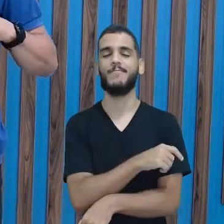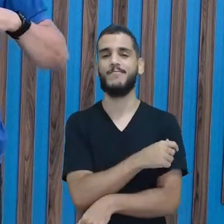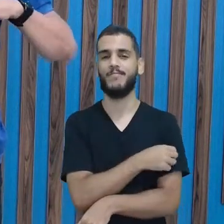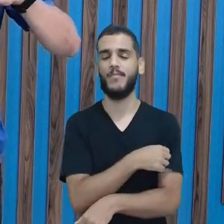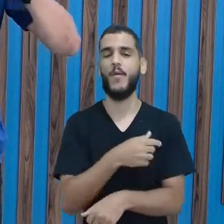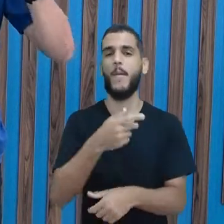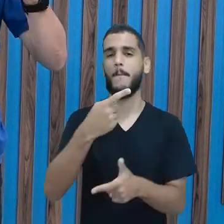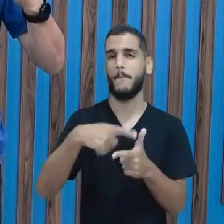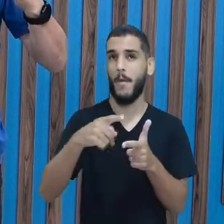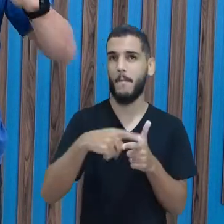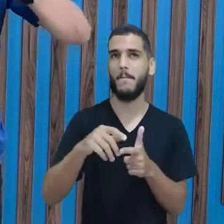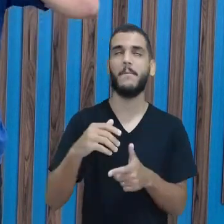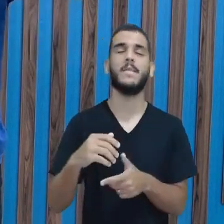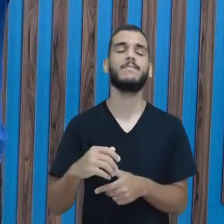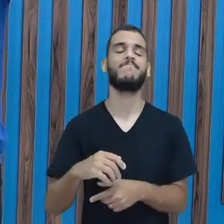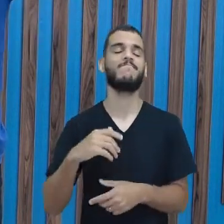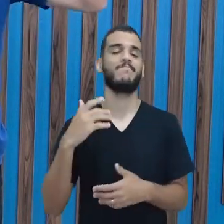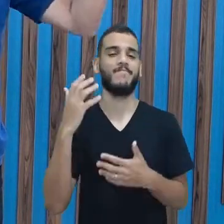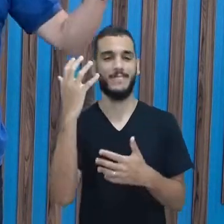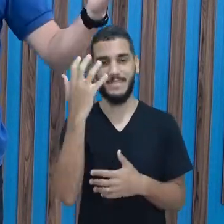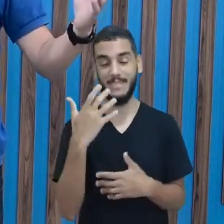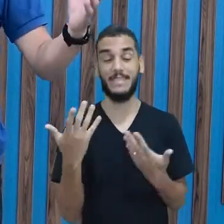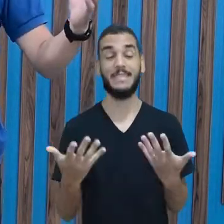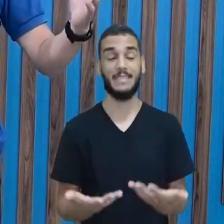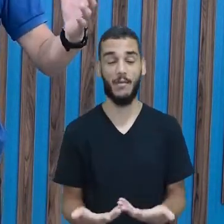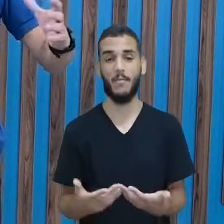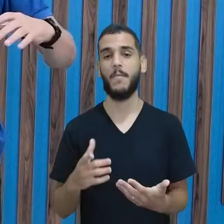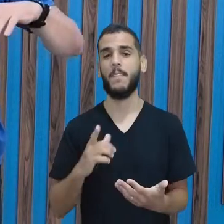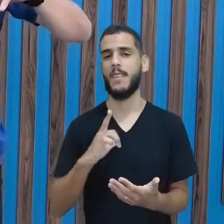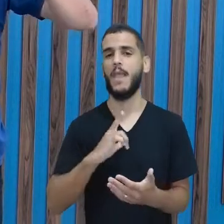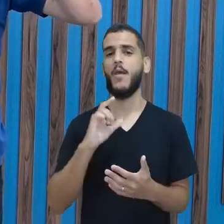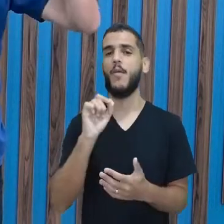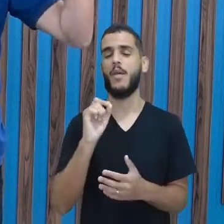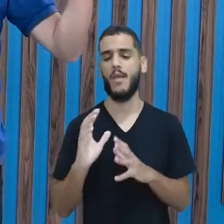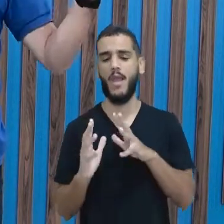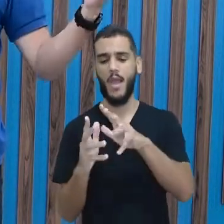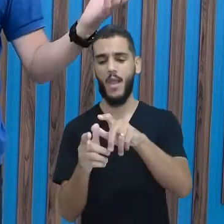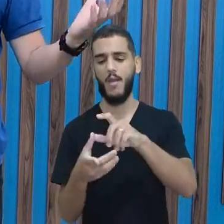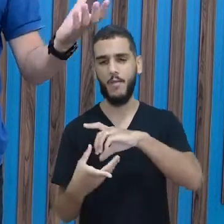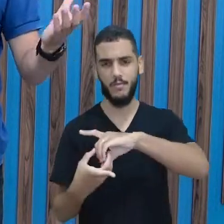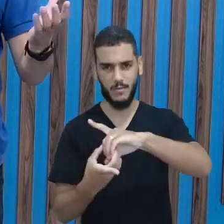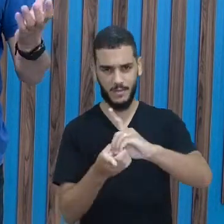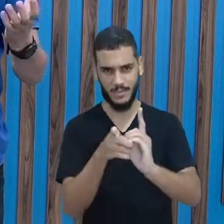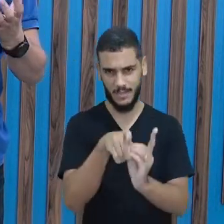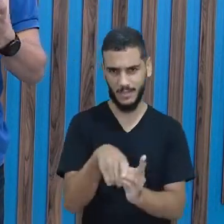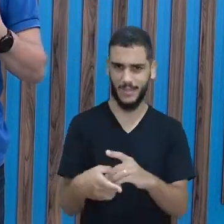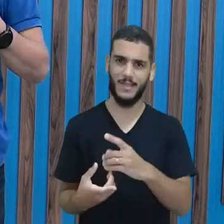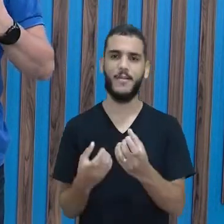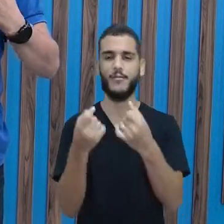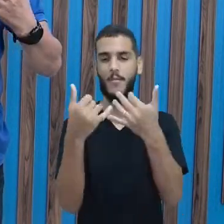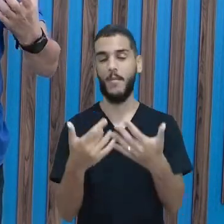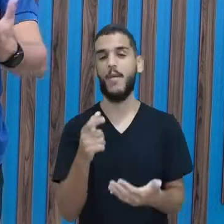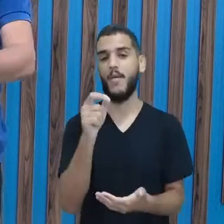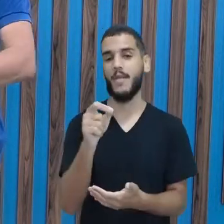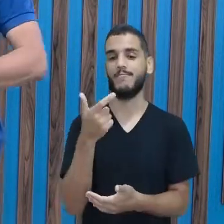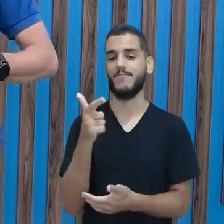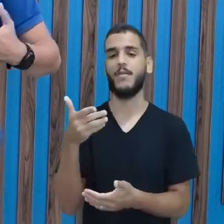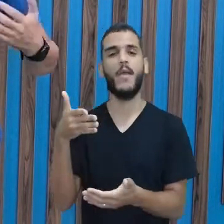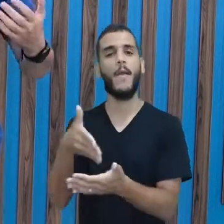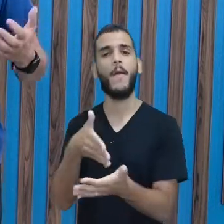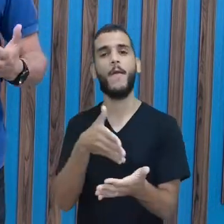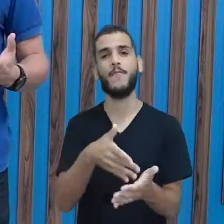ela traz essa ideia de um mundo sem fronteira, de um mundo globalizado ao mesmo tempo, onde todos nós